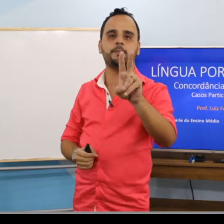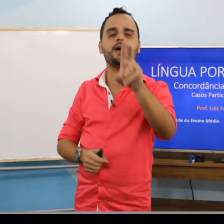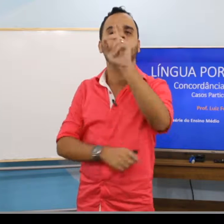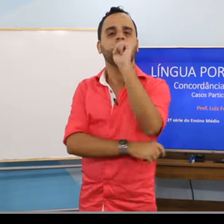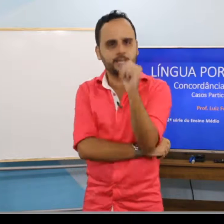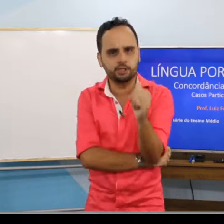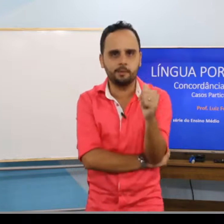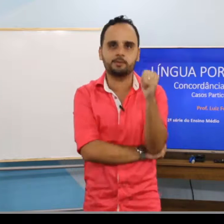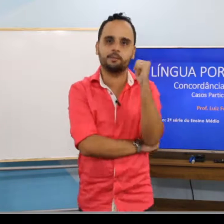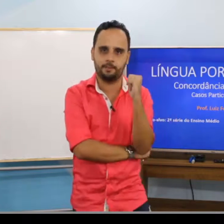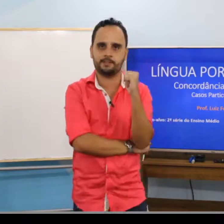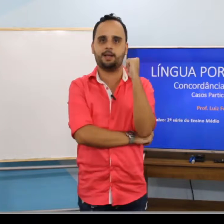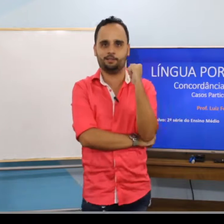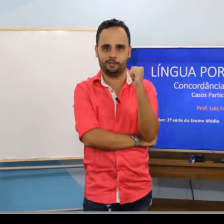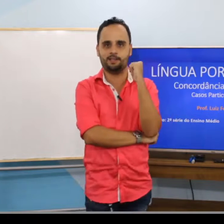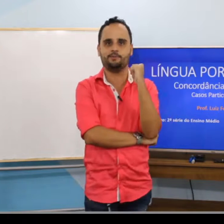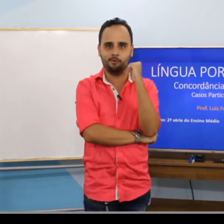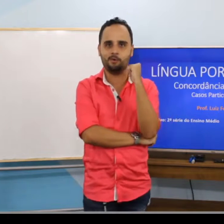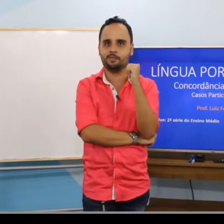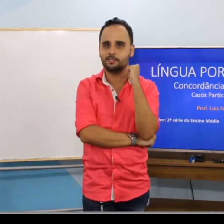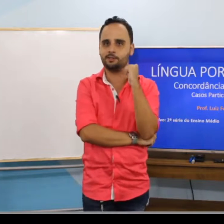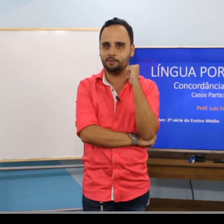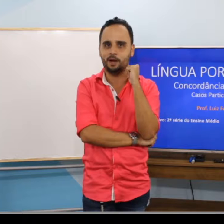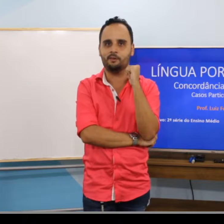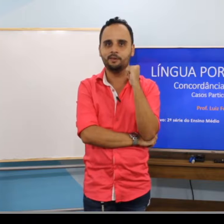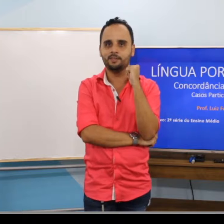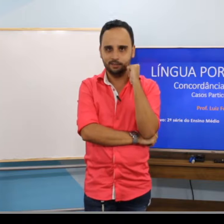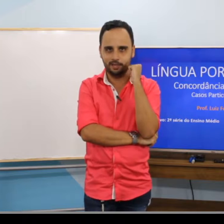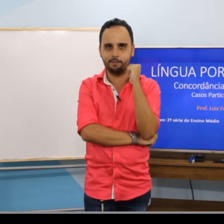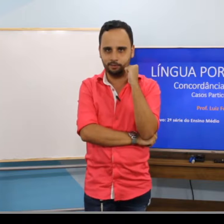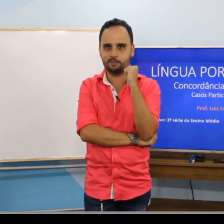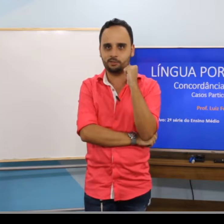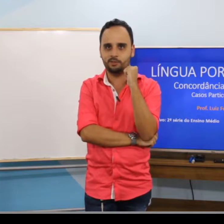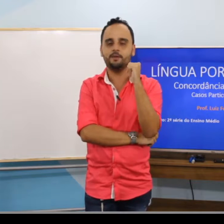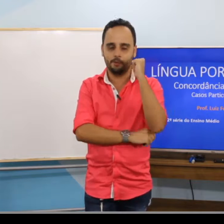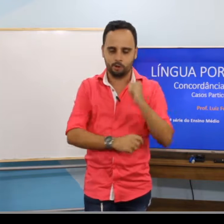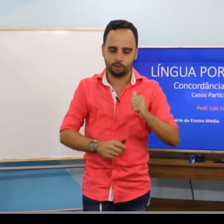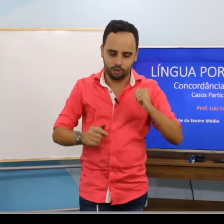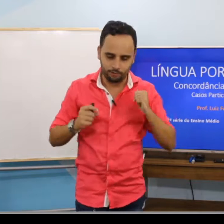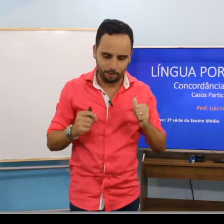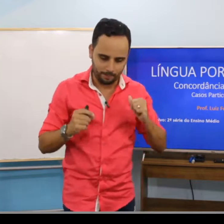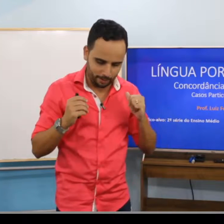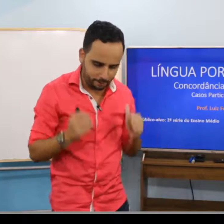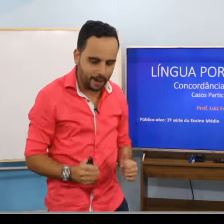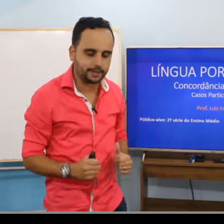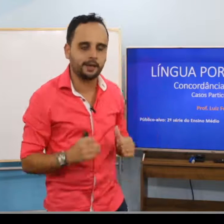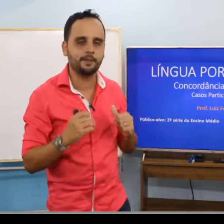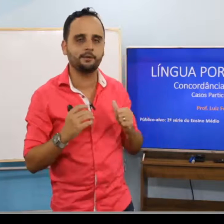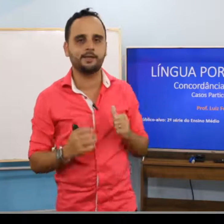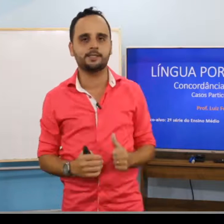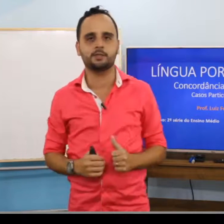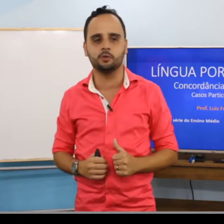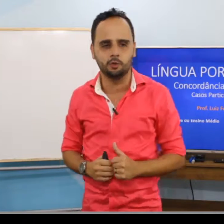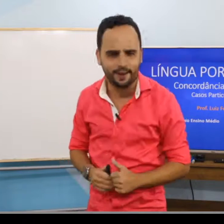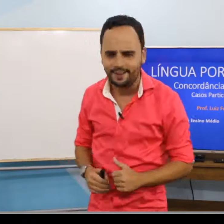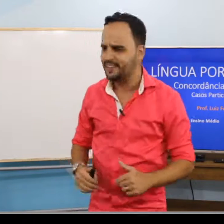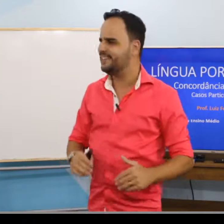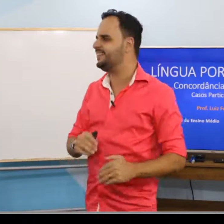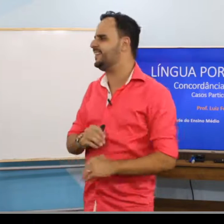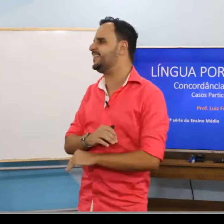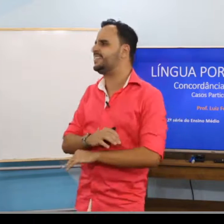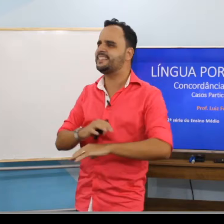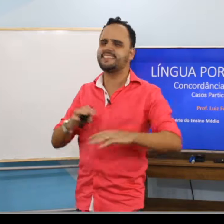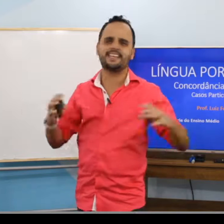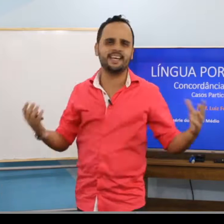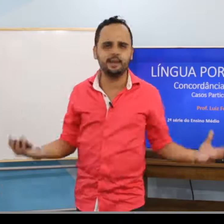segunda parte seja eu semana passada a gente tava concordância nominal lembra nisso pronto a gente viu a primeira parte lembrando que esse assunto